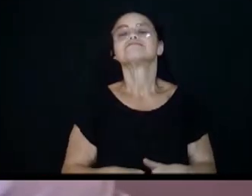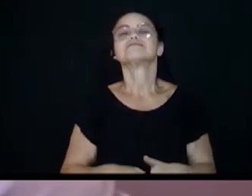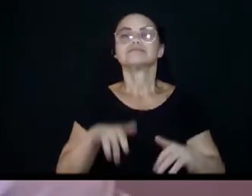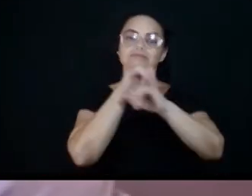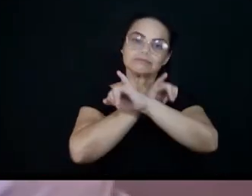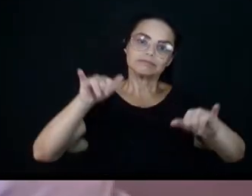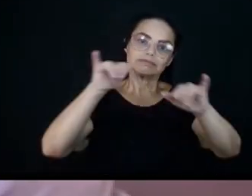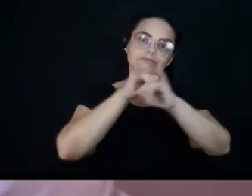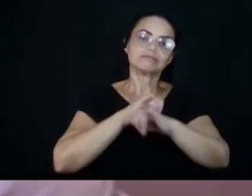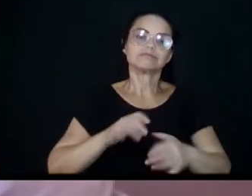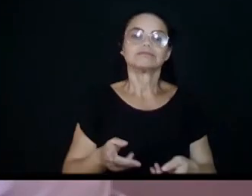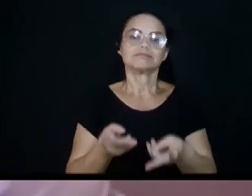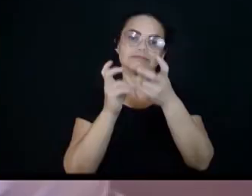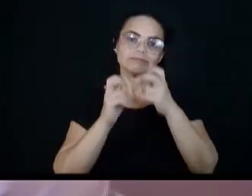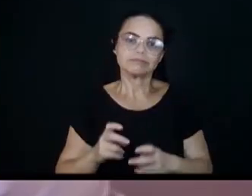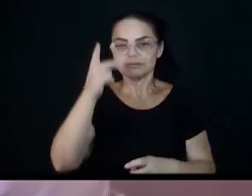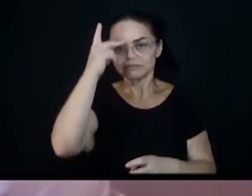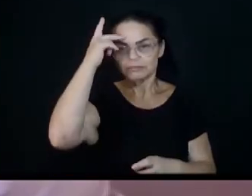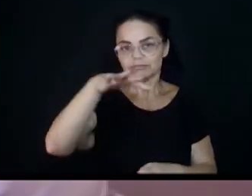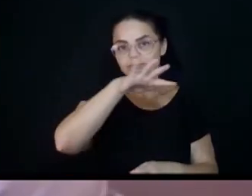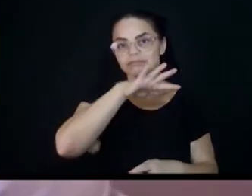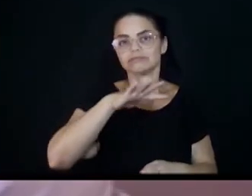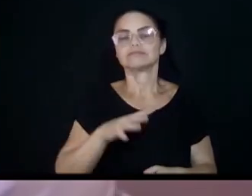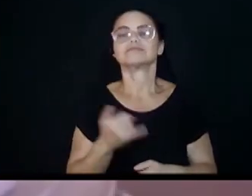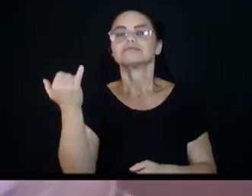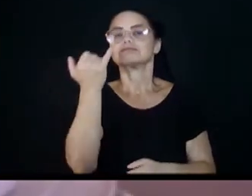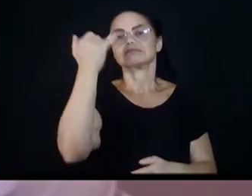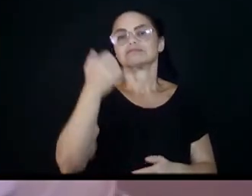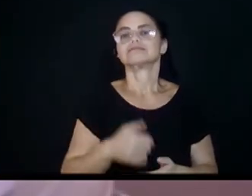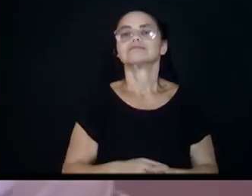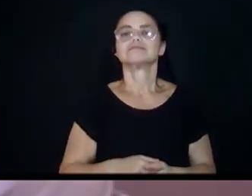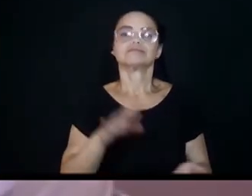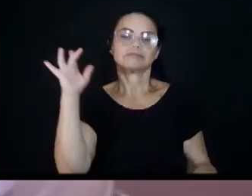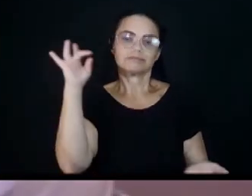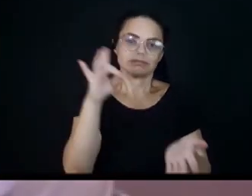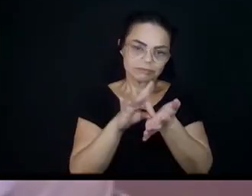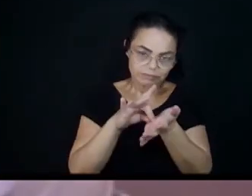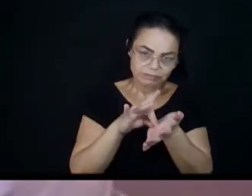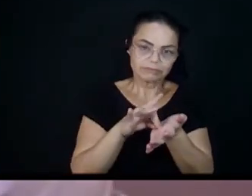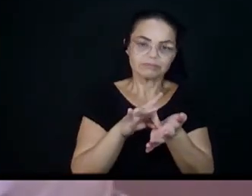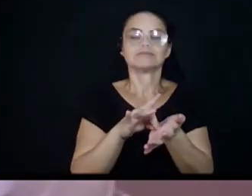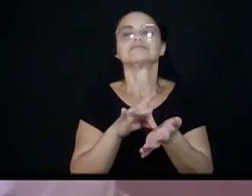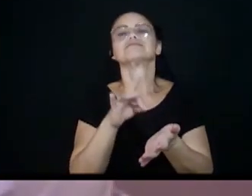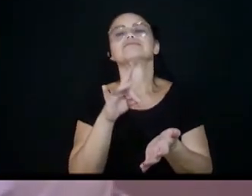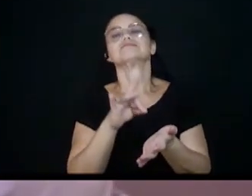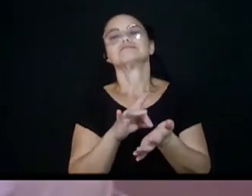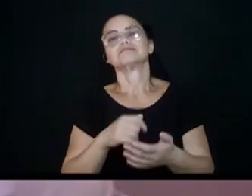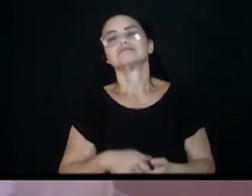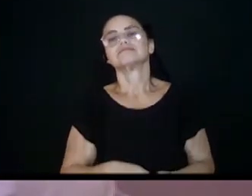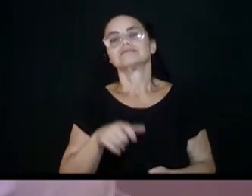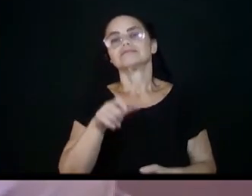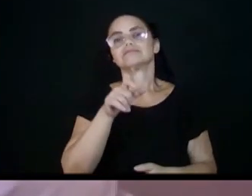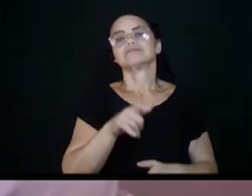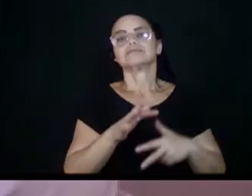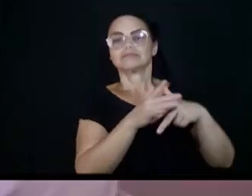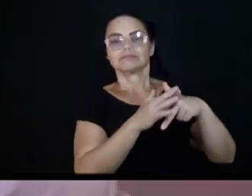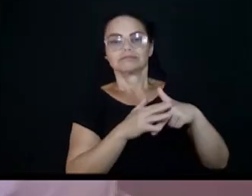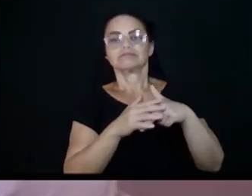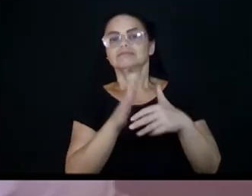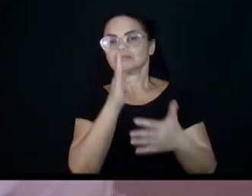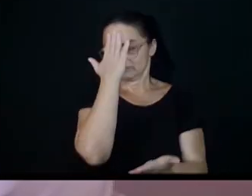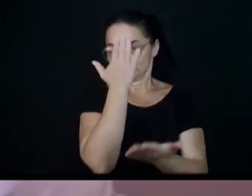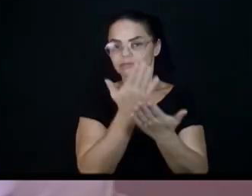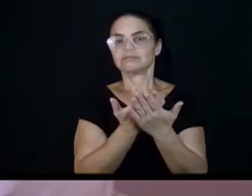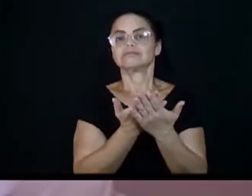visível. Isso é muito importante, ela é real, ela é verdadeira. Então, que esses pacientes acreditem no